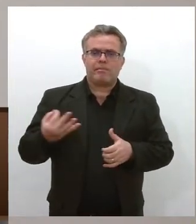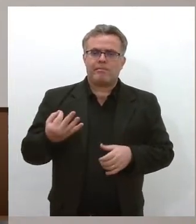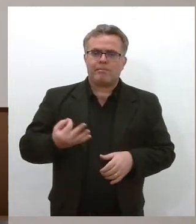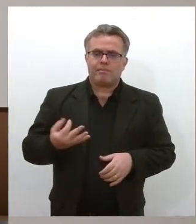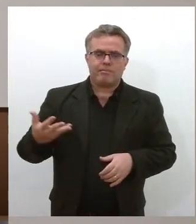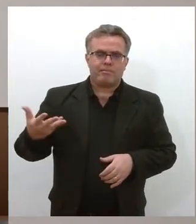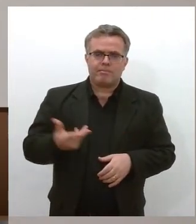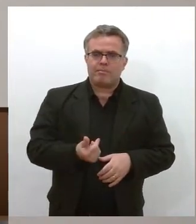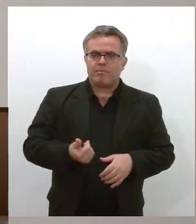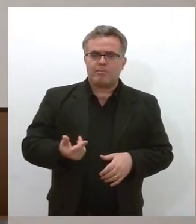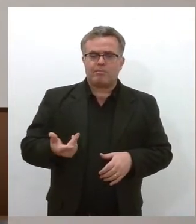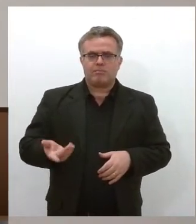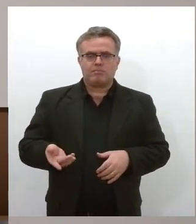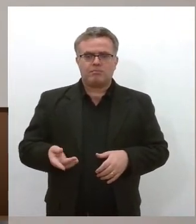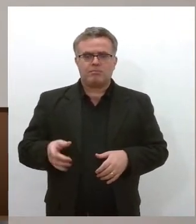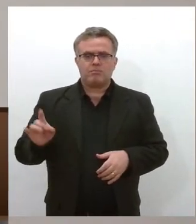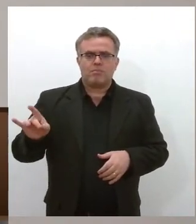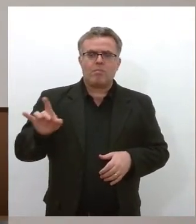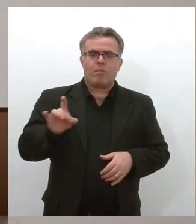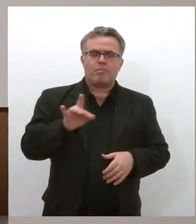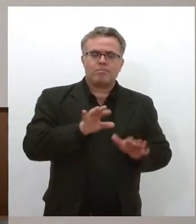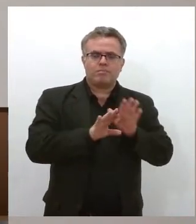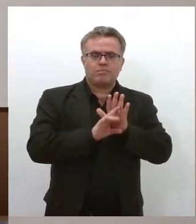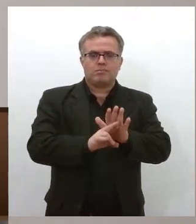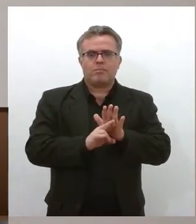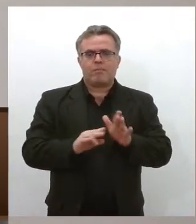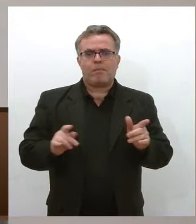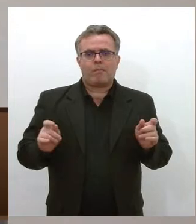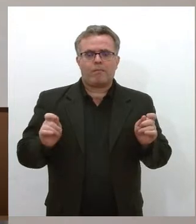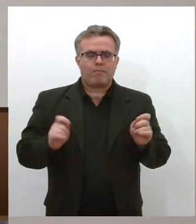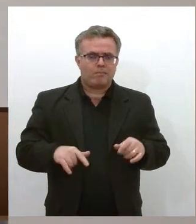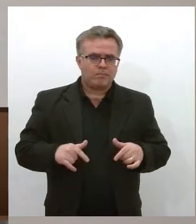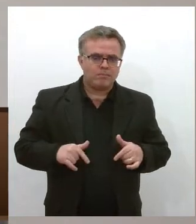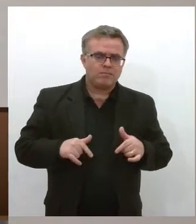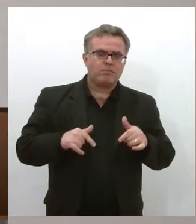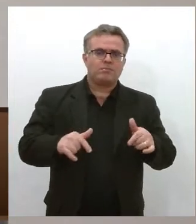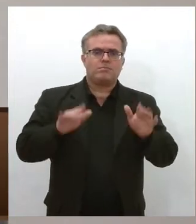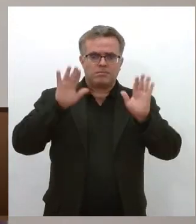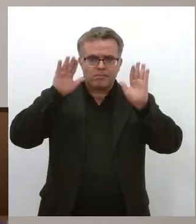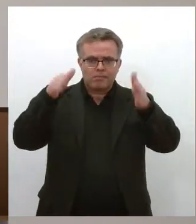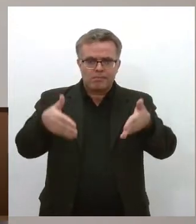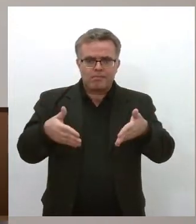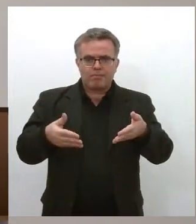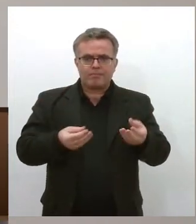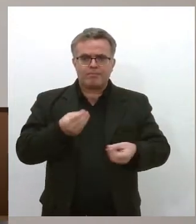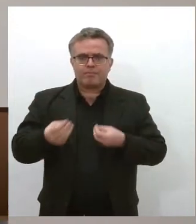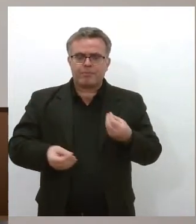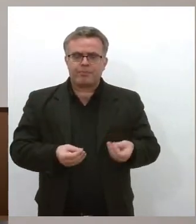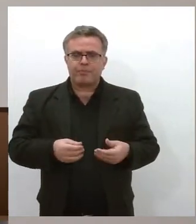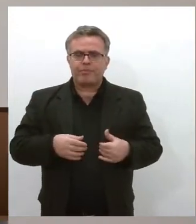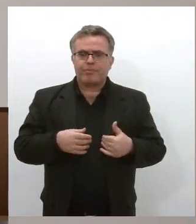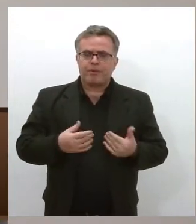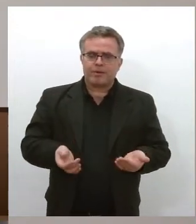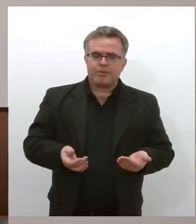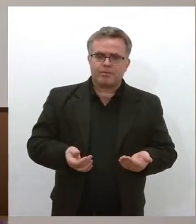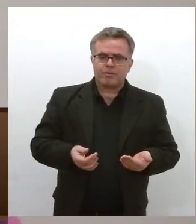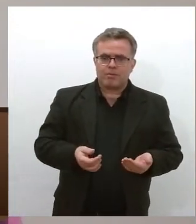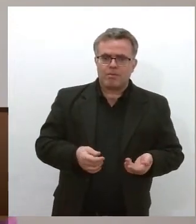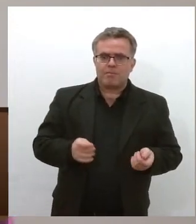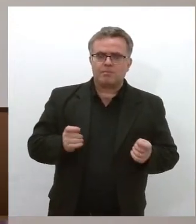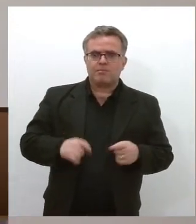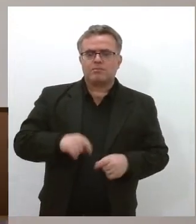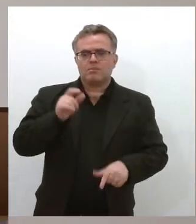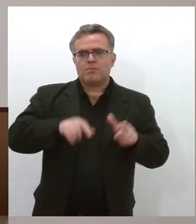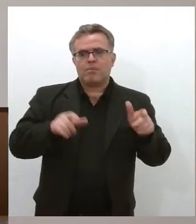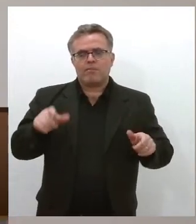acontece. Cada uma representa e tá ali realmente para ser voz de um grupo, de um determinado